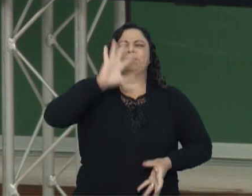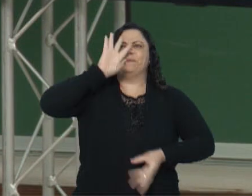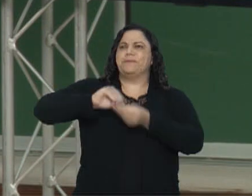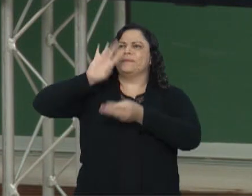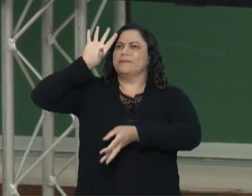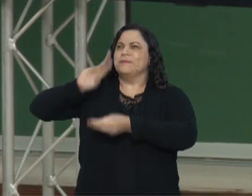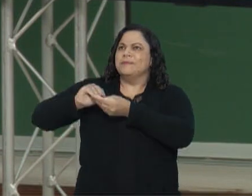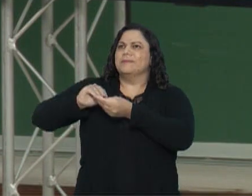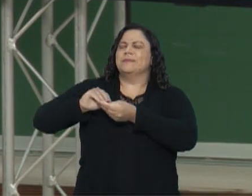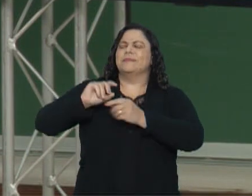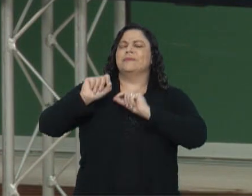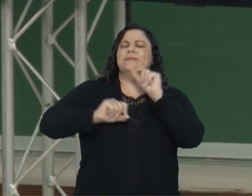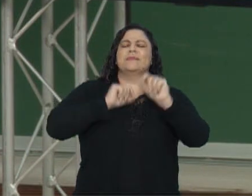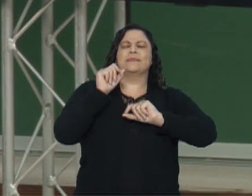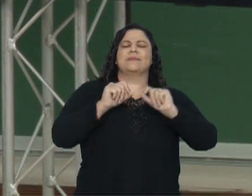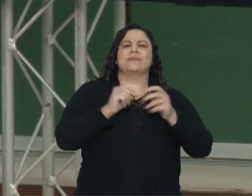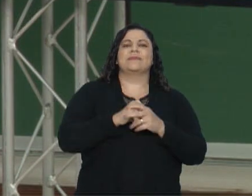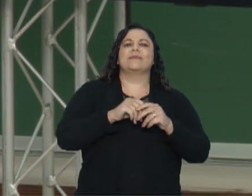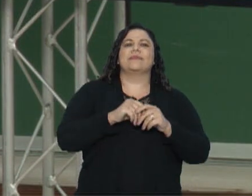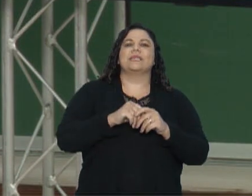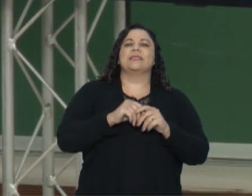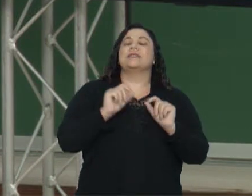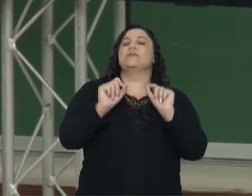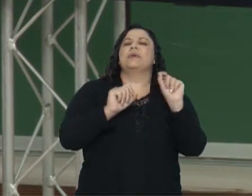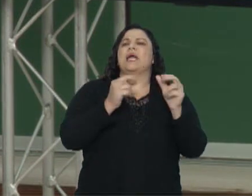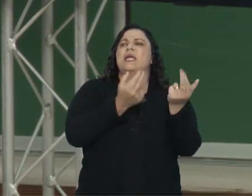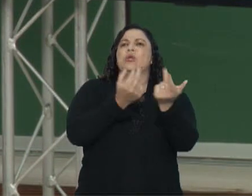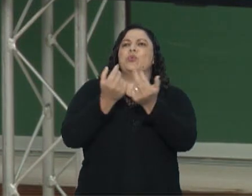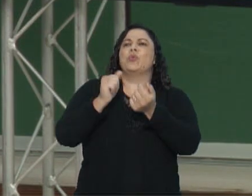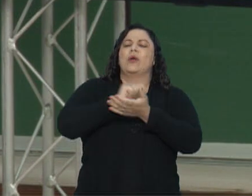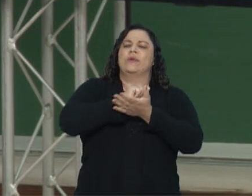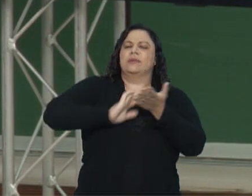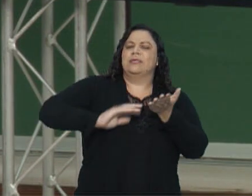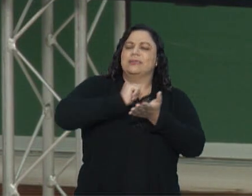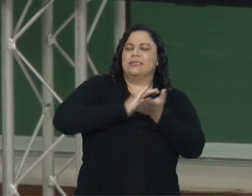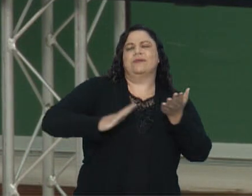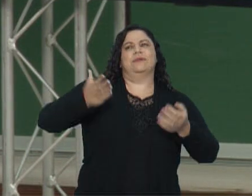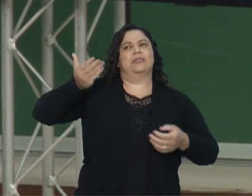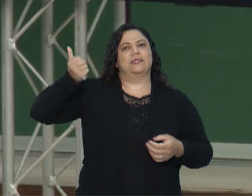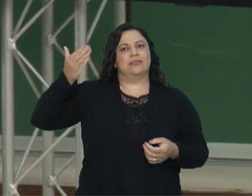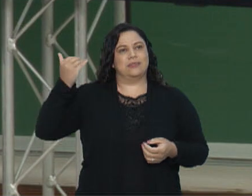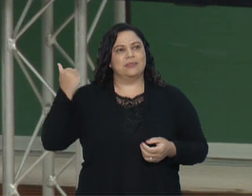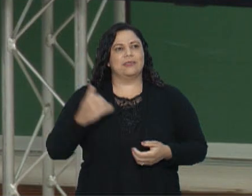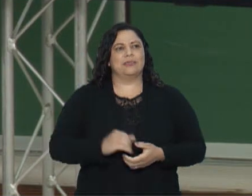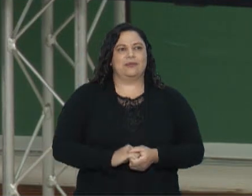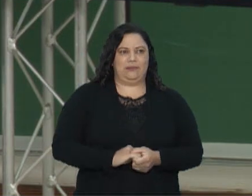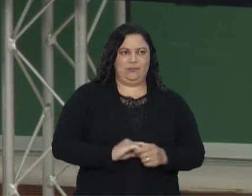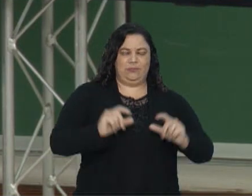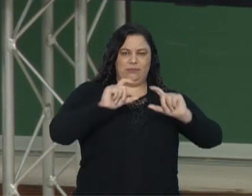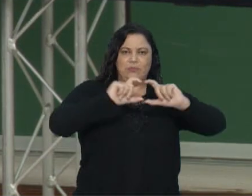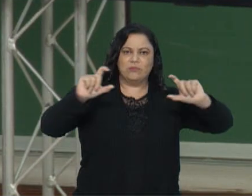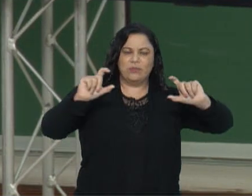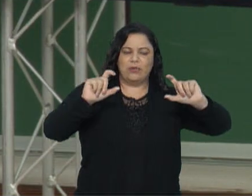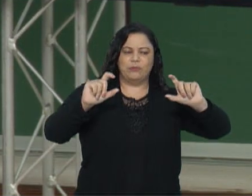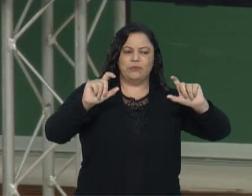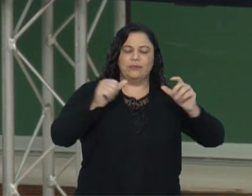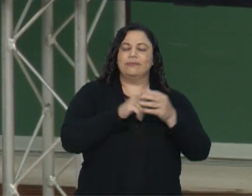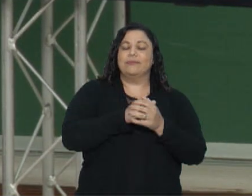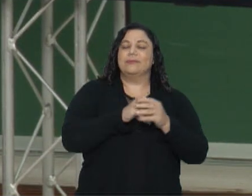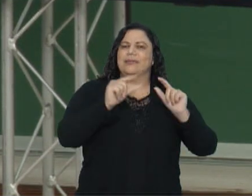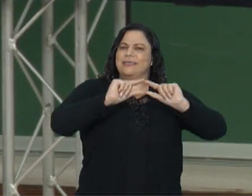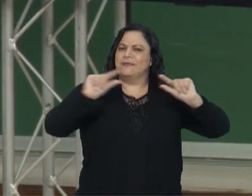dos exercícios anteriores. O que é para fazer? Vocês têm os verbos, as frases no futuro. Então,